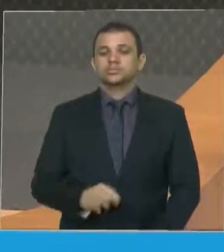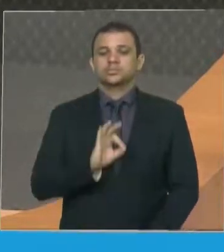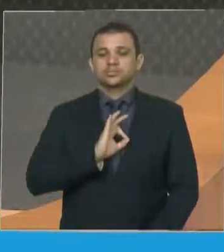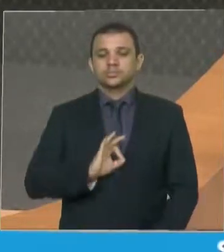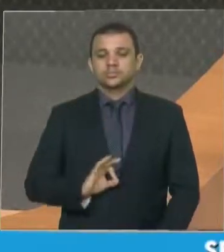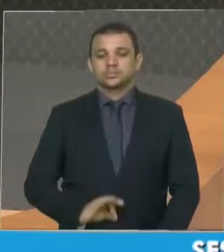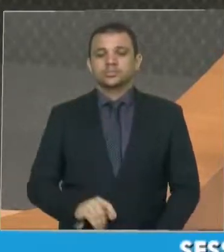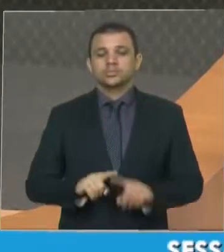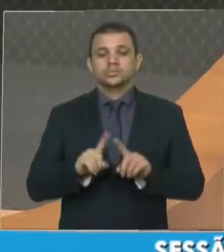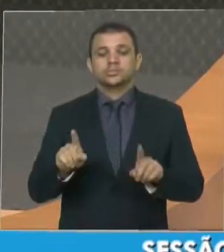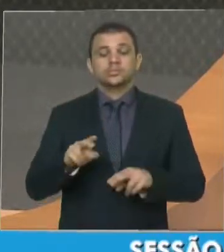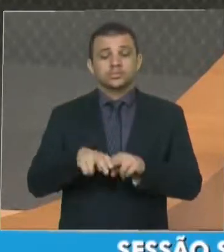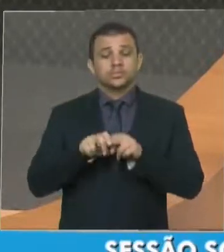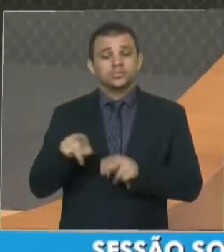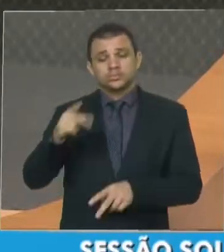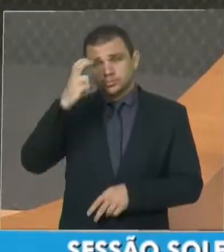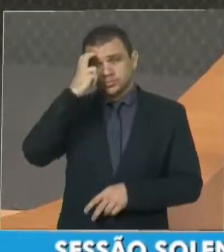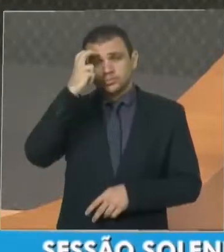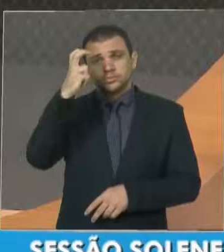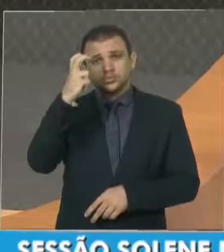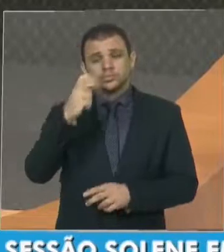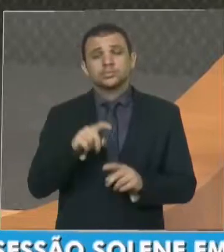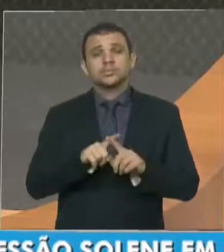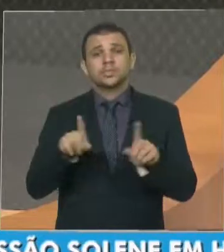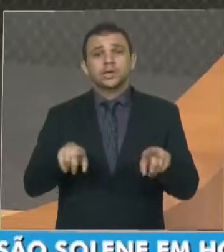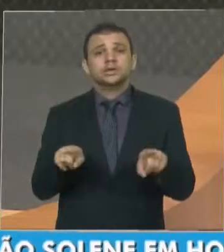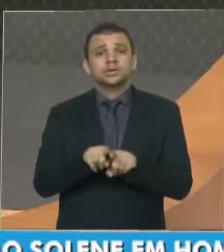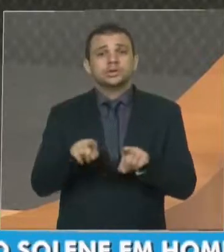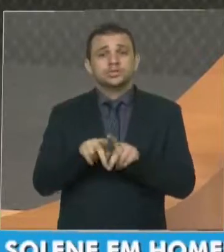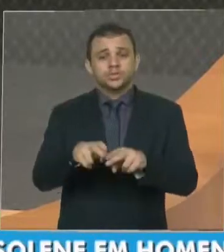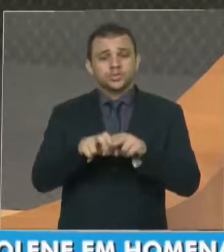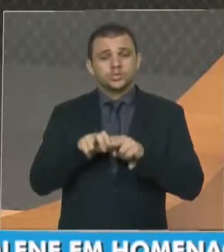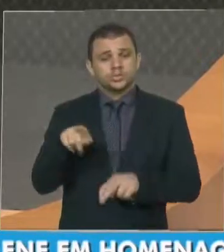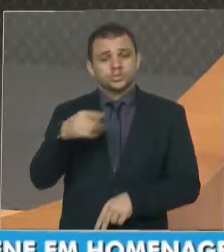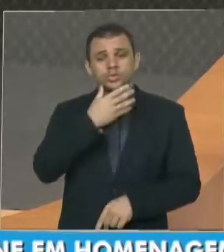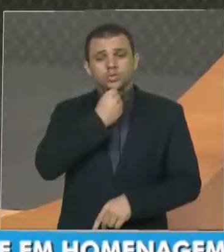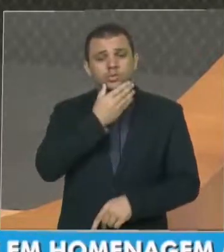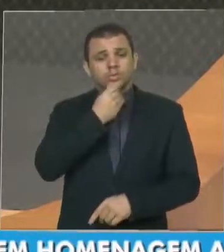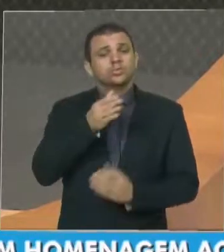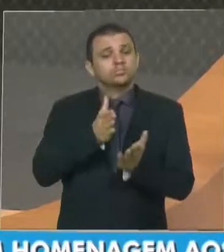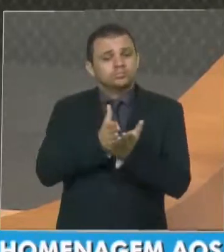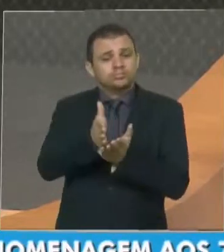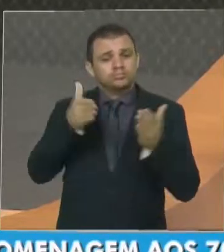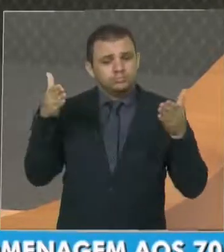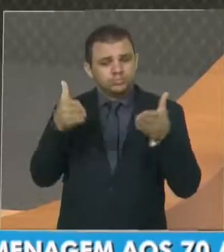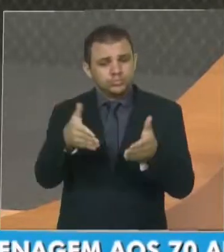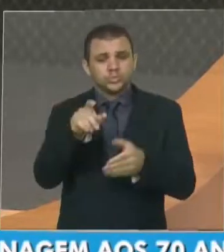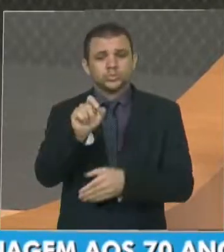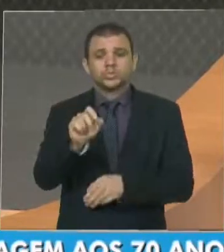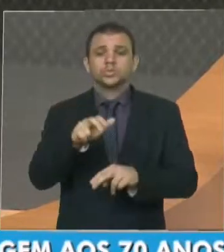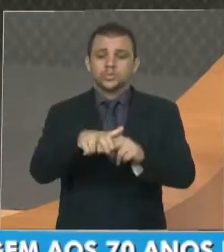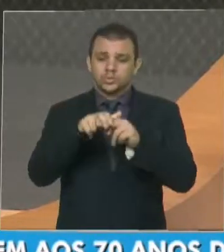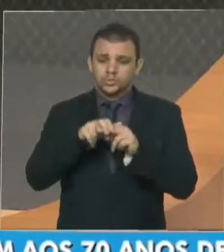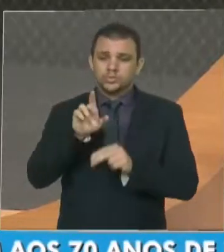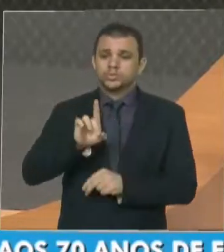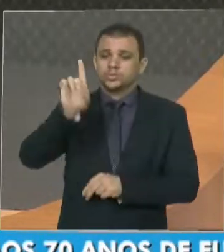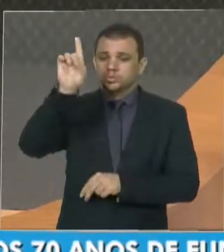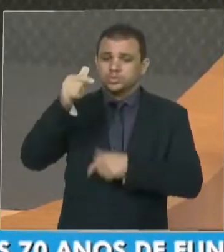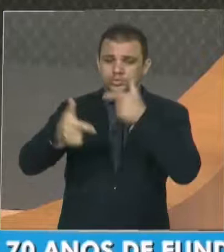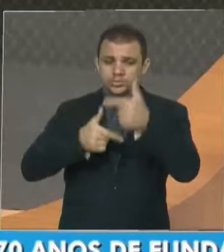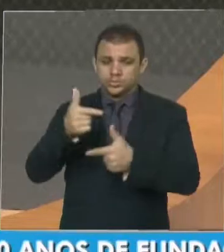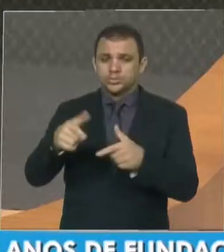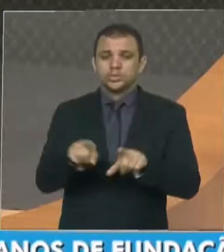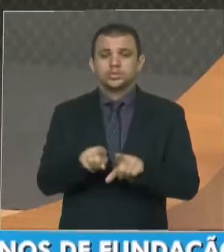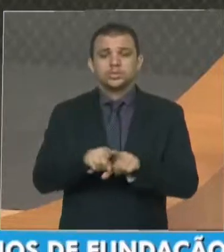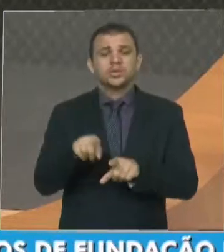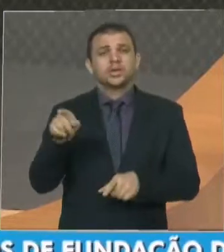Não só pela sua intelectualidade, mas porque ele também é um homem voltado para as causas do Senhor. Ele não toca foguete,